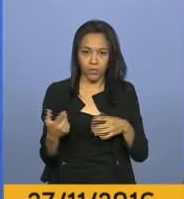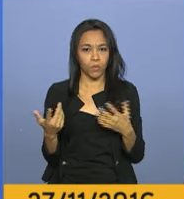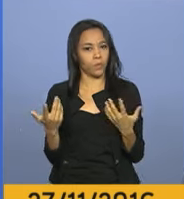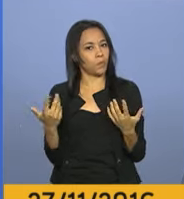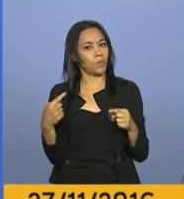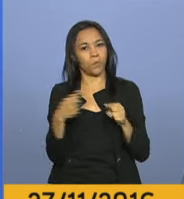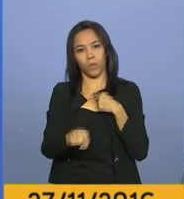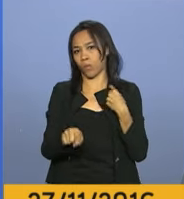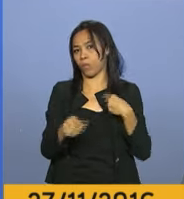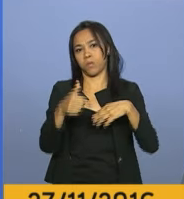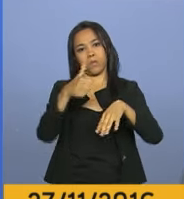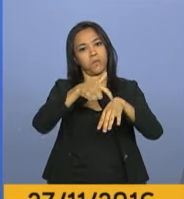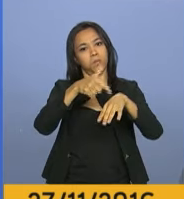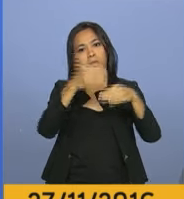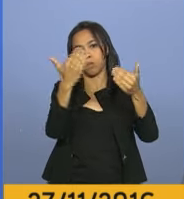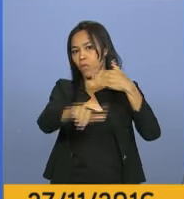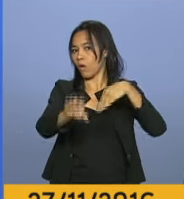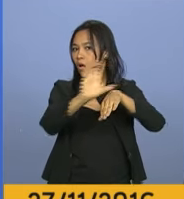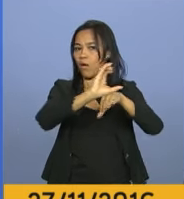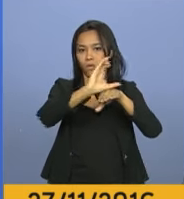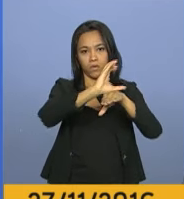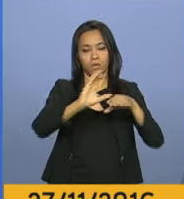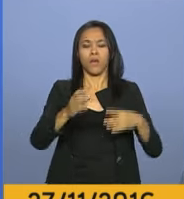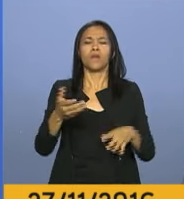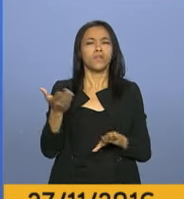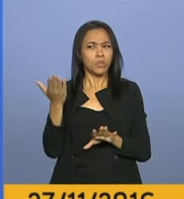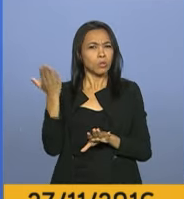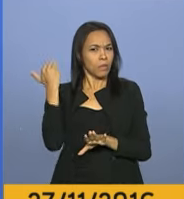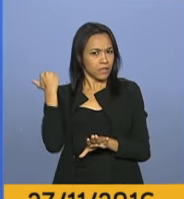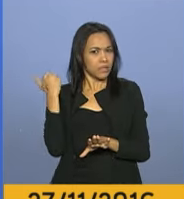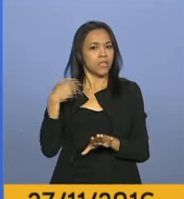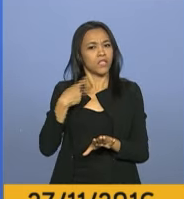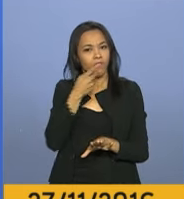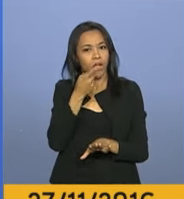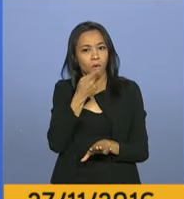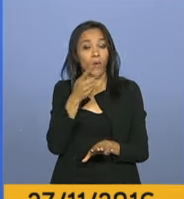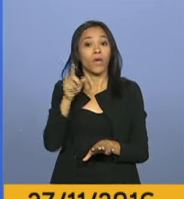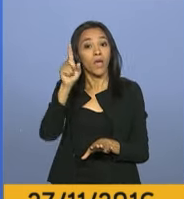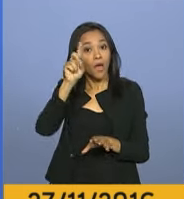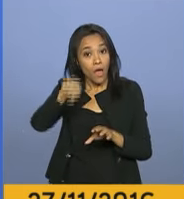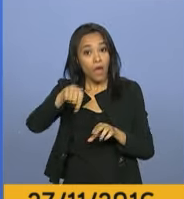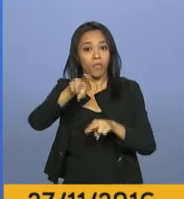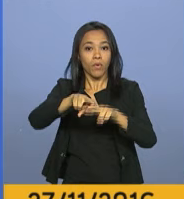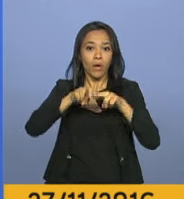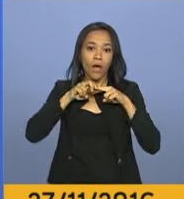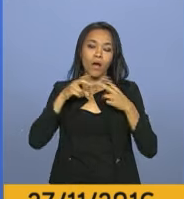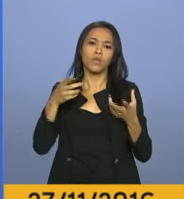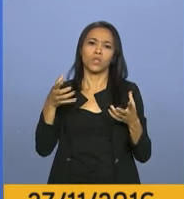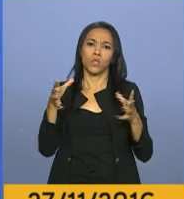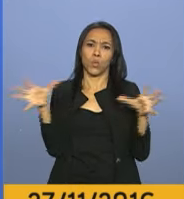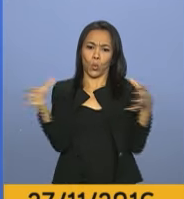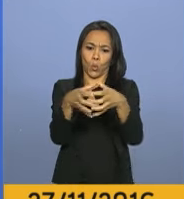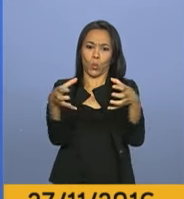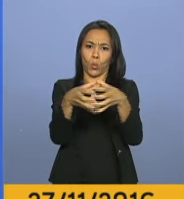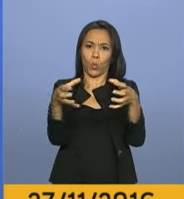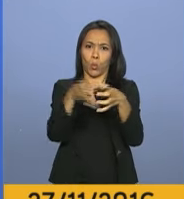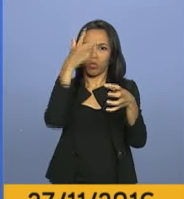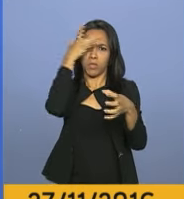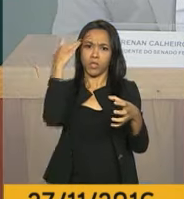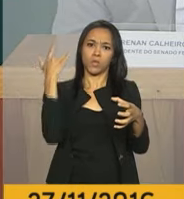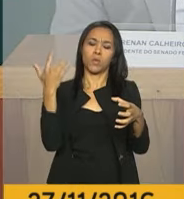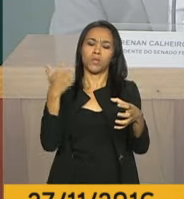na época, que foi exatamente o ingresso naquele grupo volumoso de pessoas, que